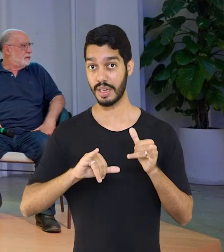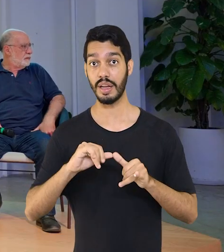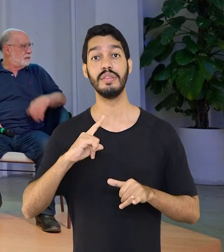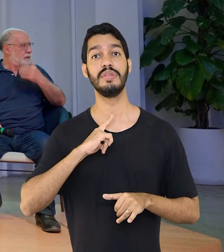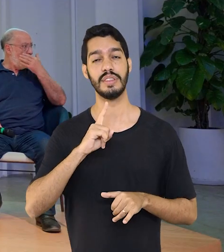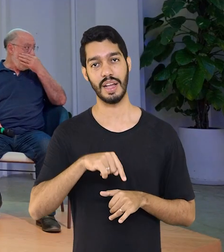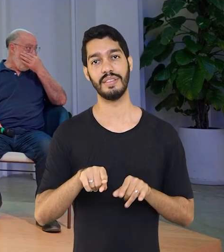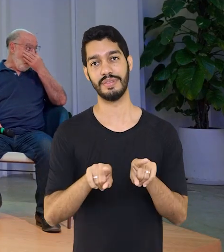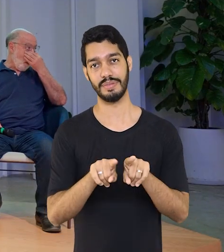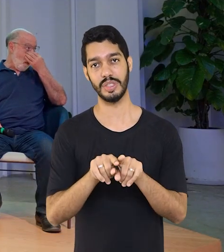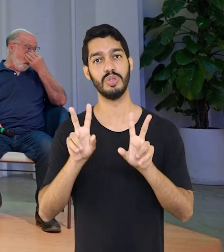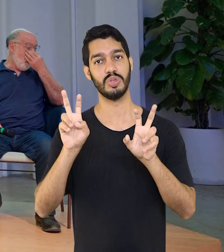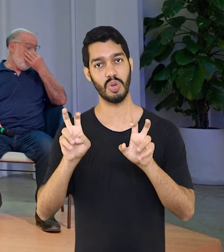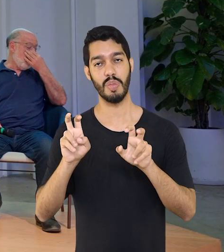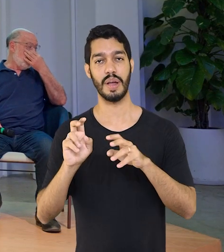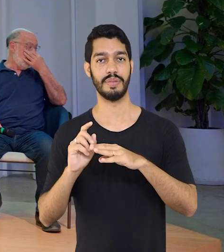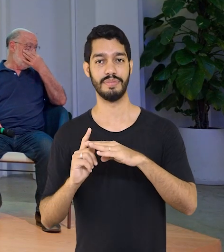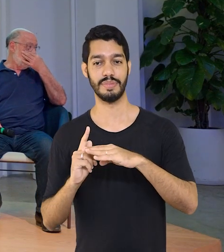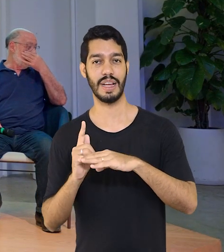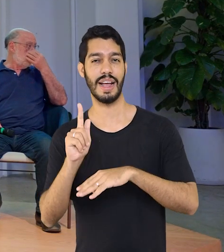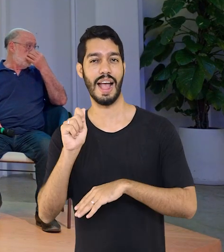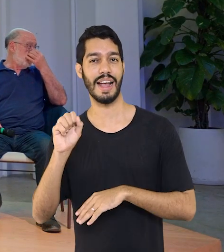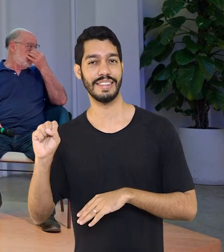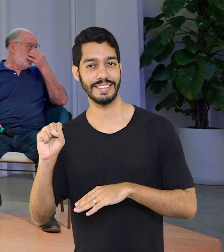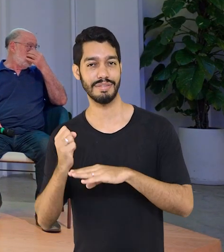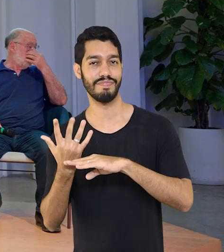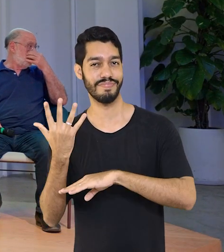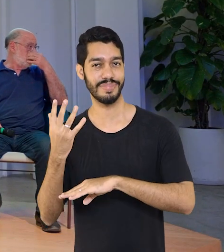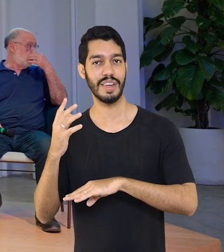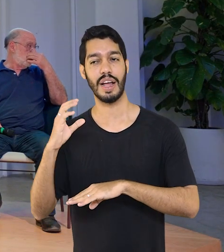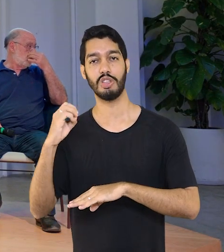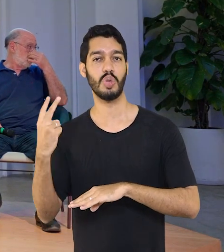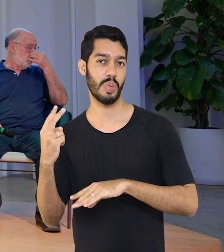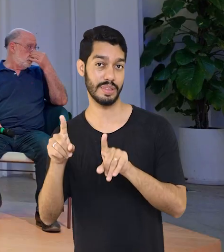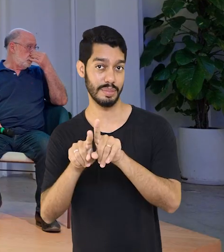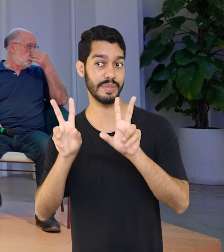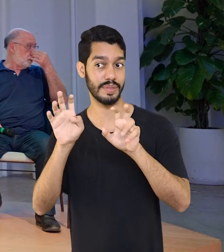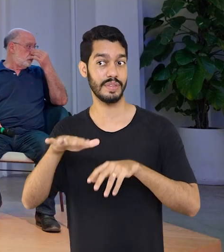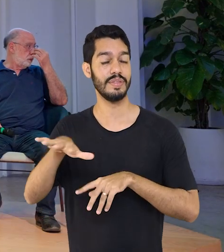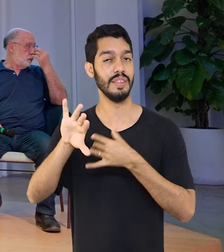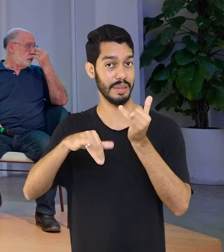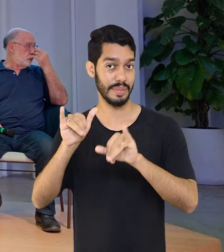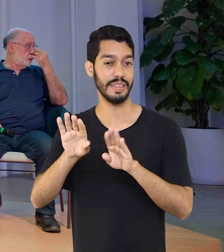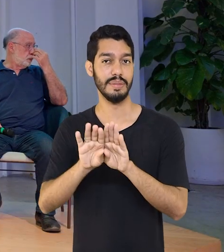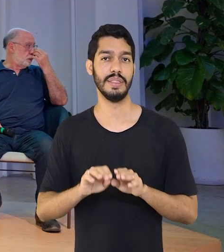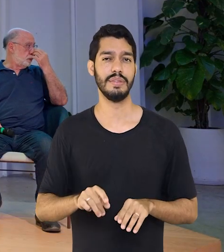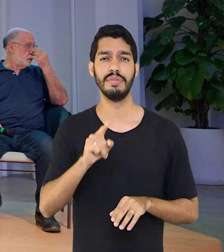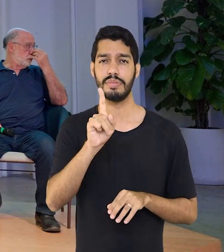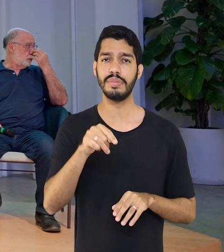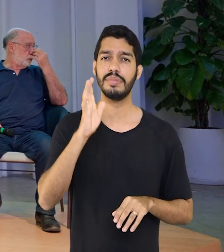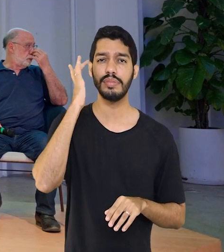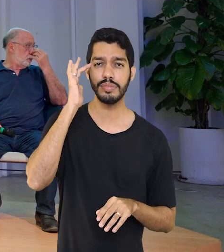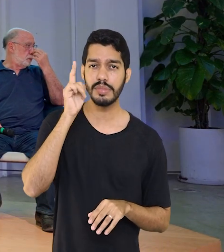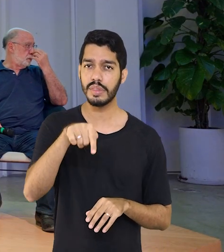para iniciativas ligadas à descarbonização. Quer dizer, está no topo, né, da ciência, da inovação, não só de economia e de química também. E eu acho que